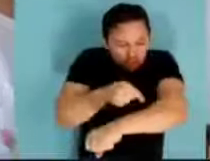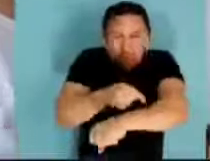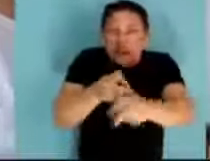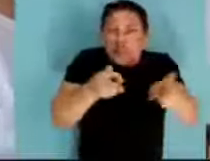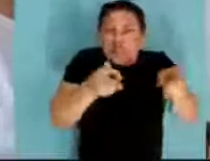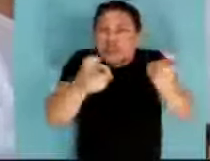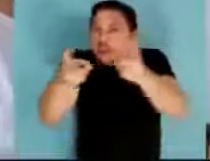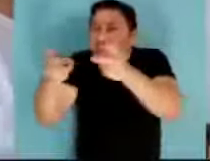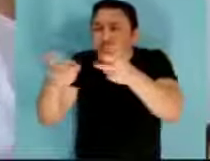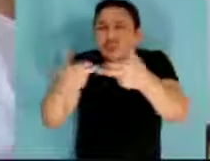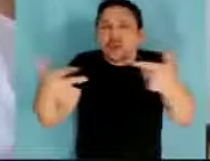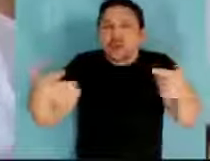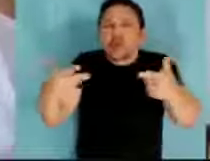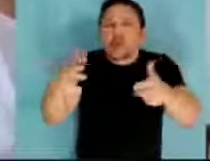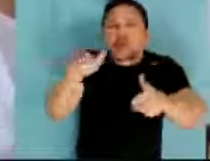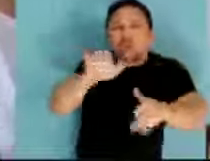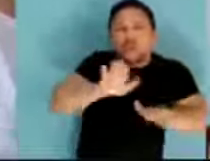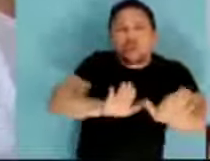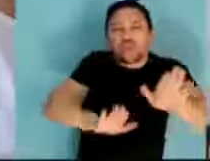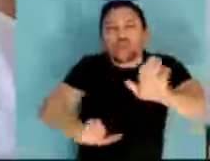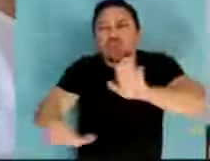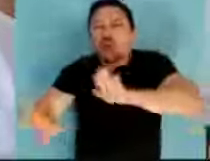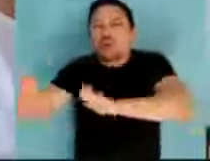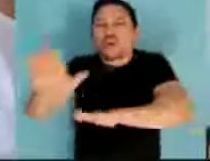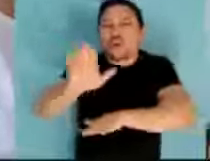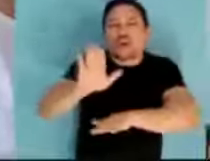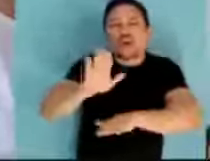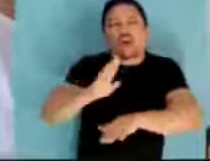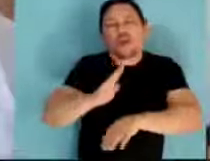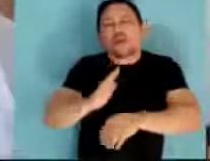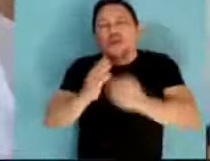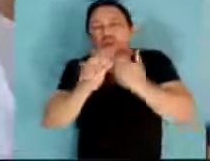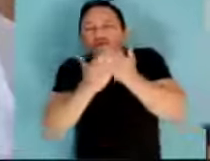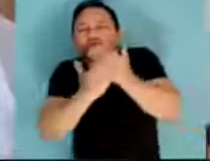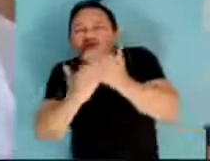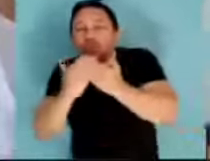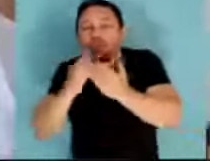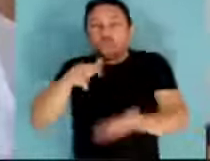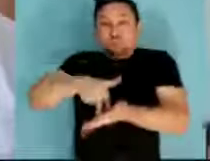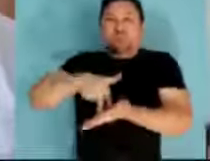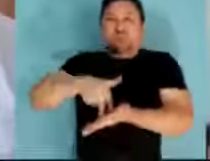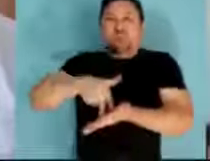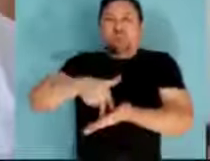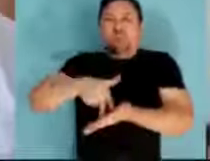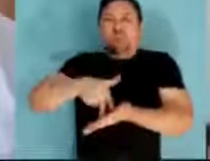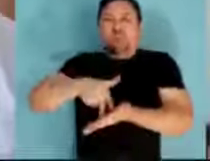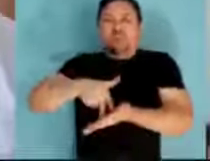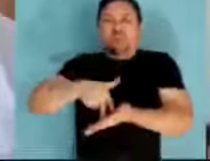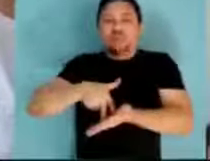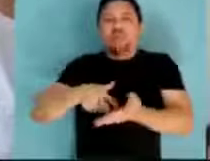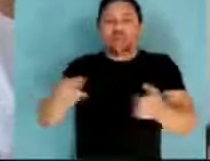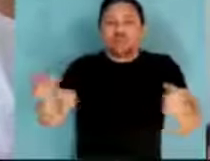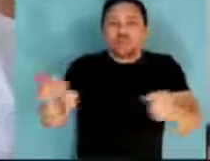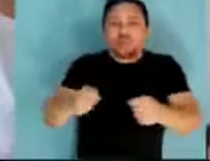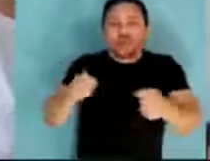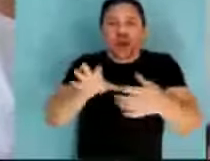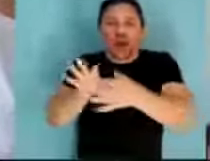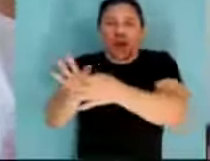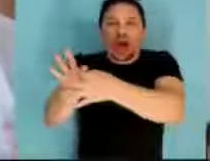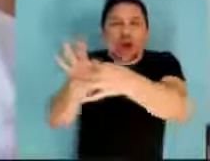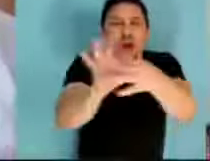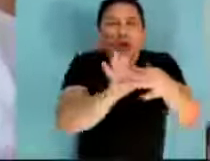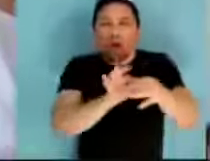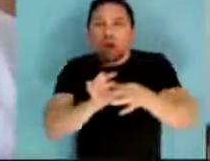poder perceber as necessidades, cuidado, ternura, delicadeza, prontidão,